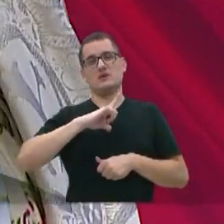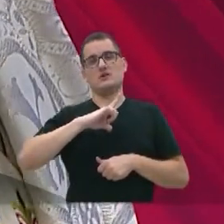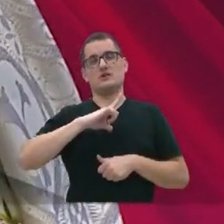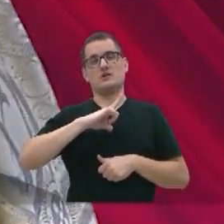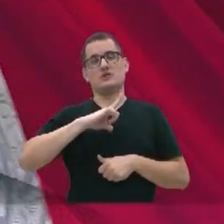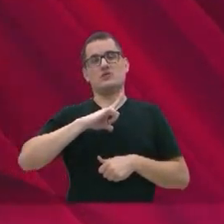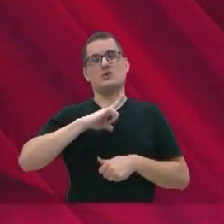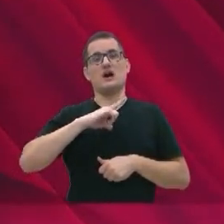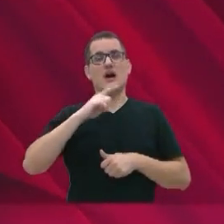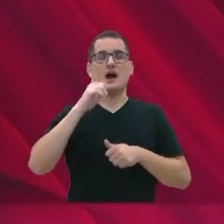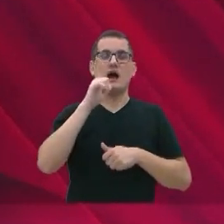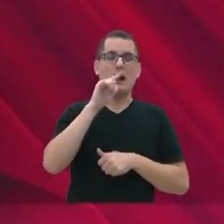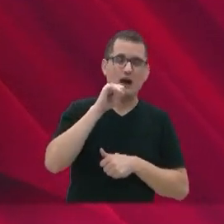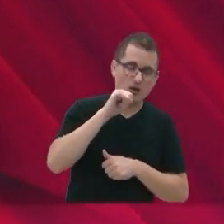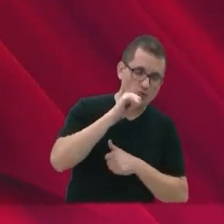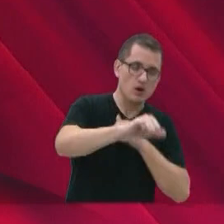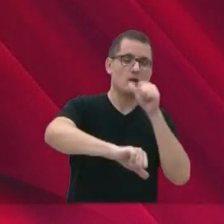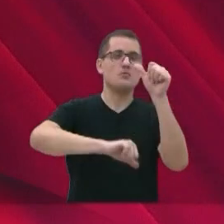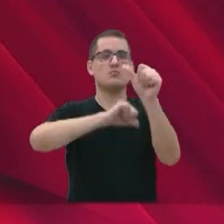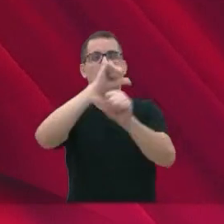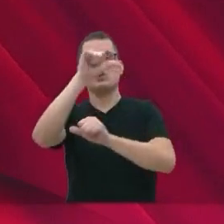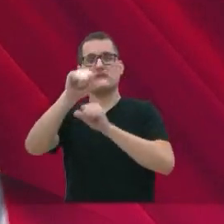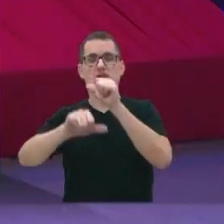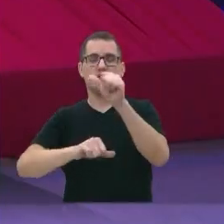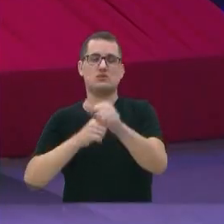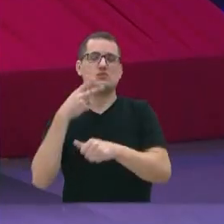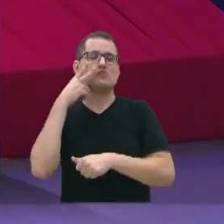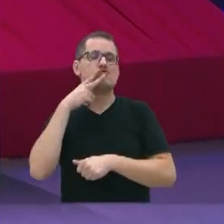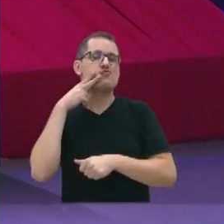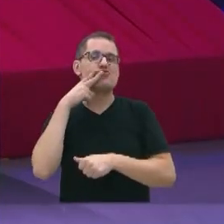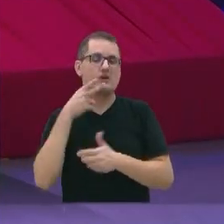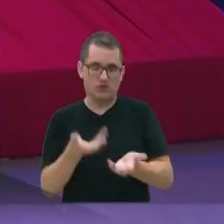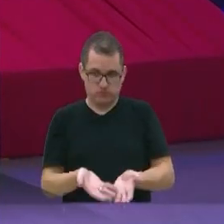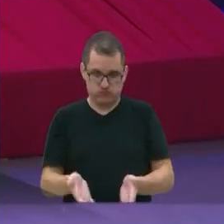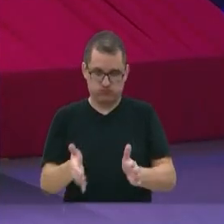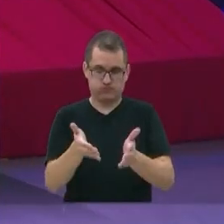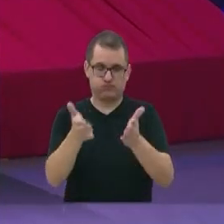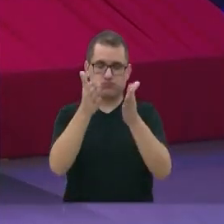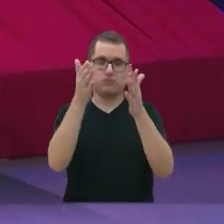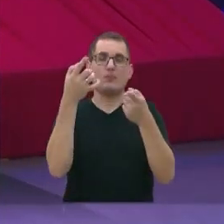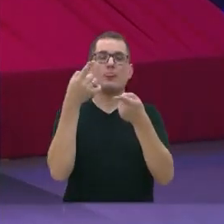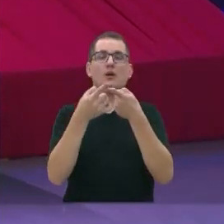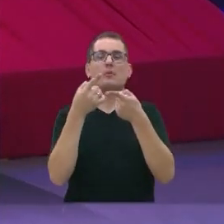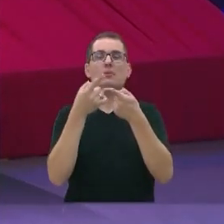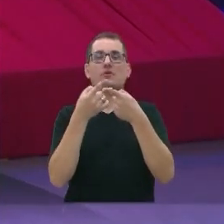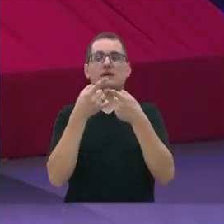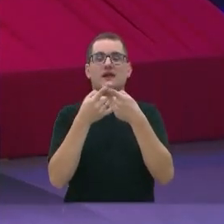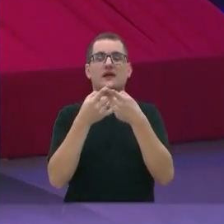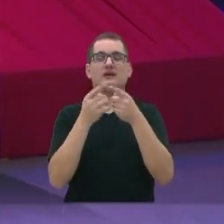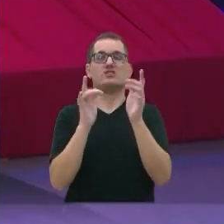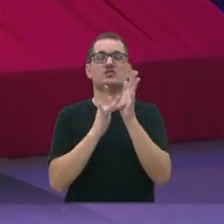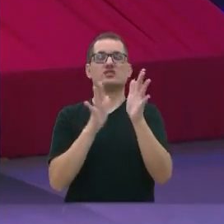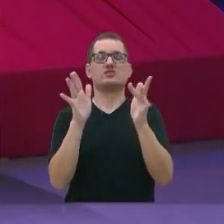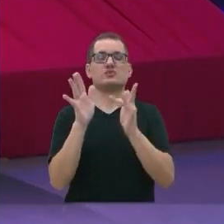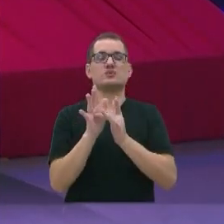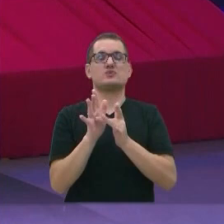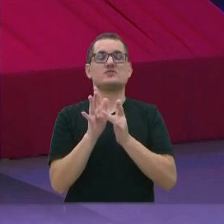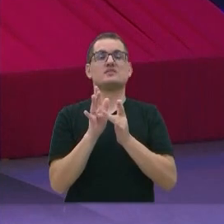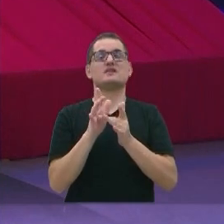transformando a água dentro das talhas em vinho, porque foi convidado.